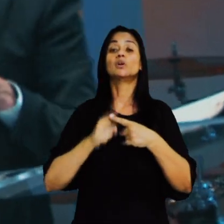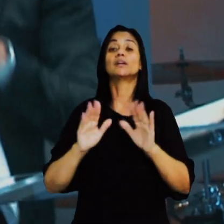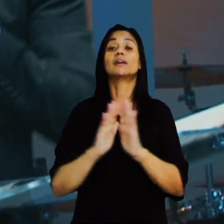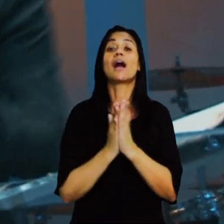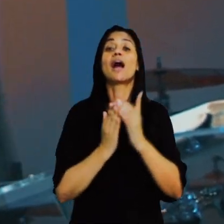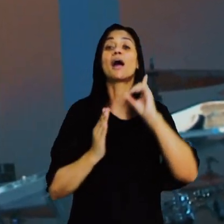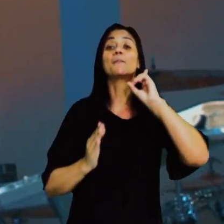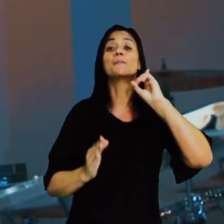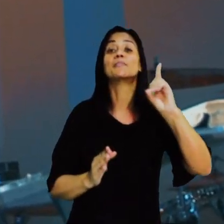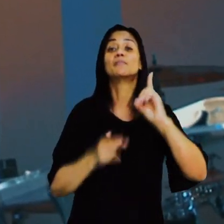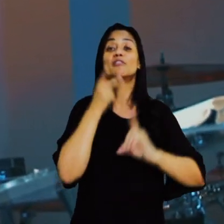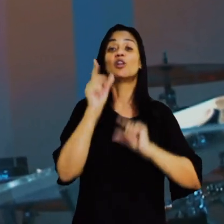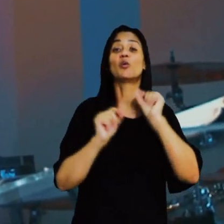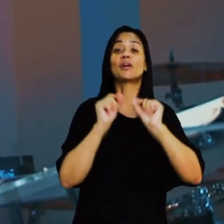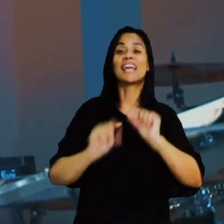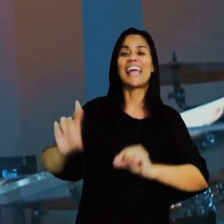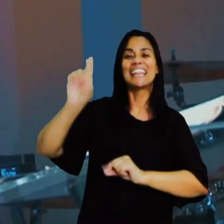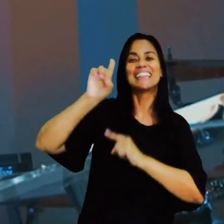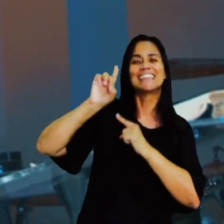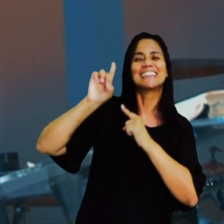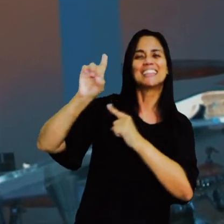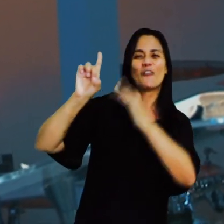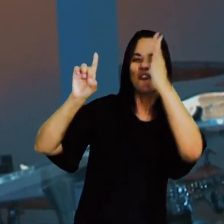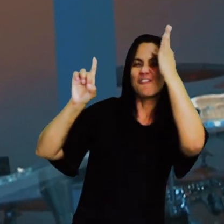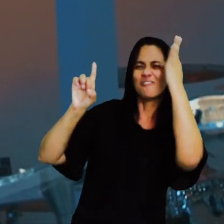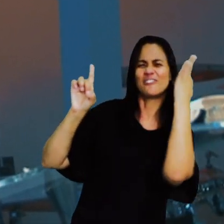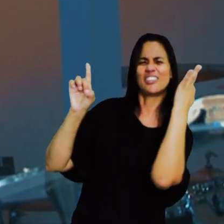que prometeu.